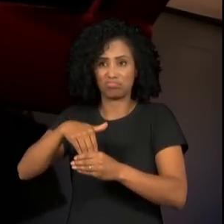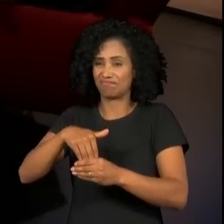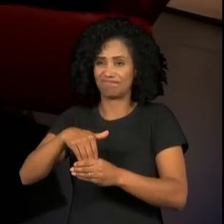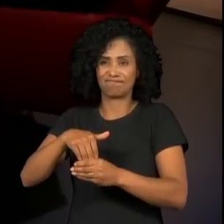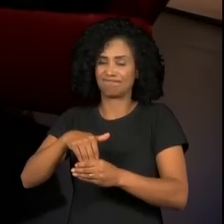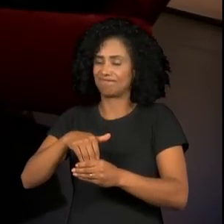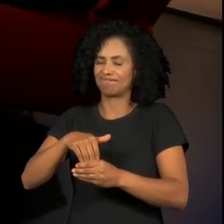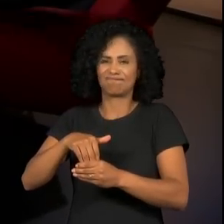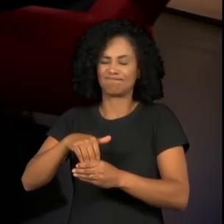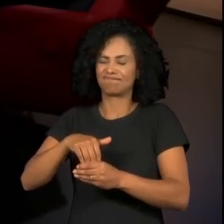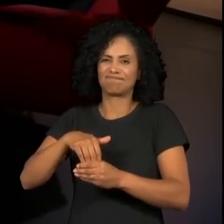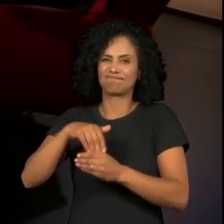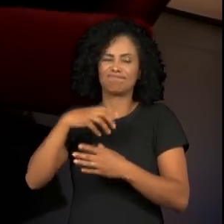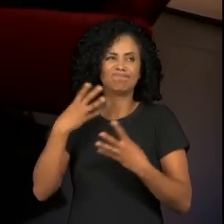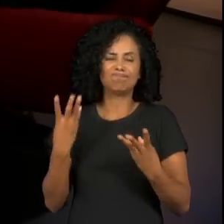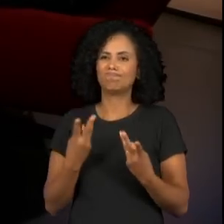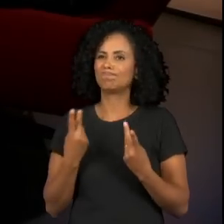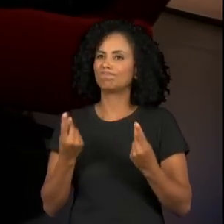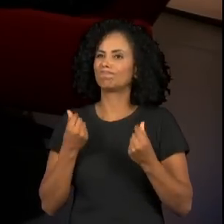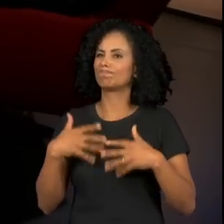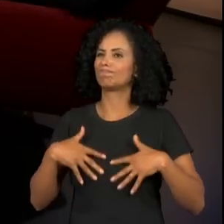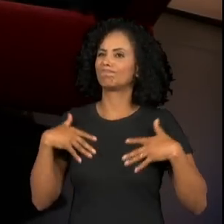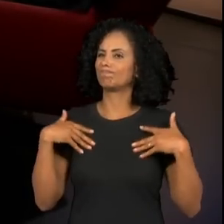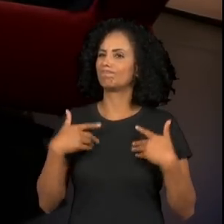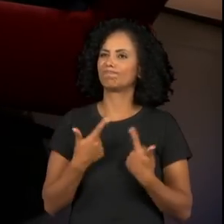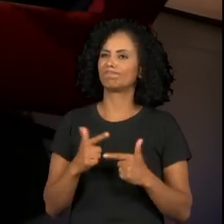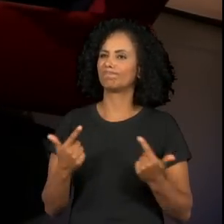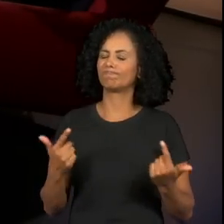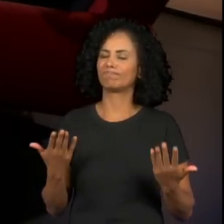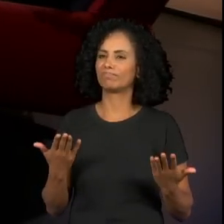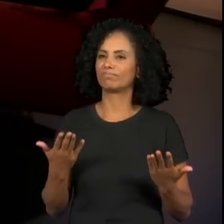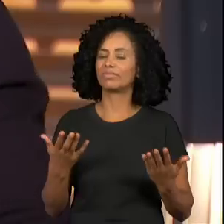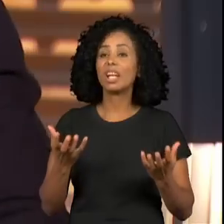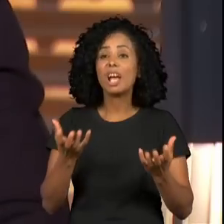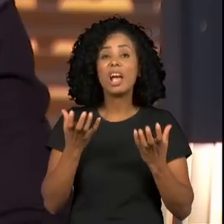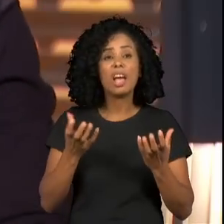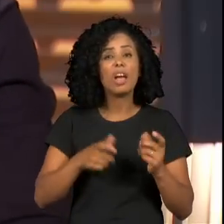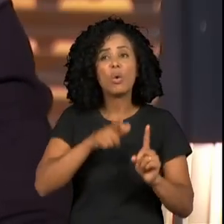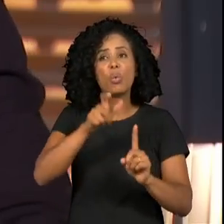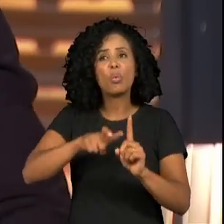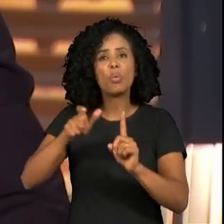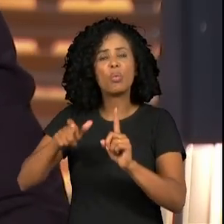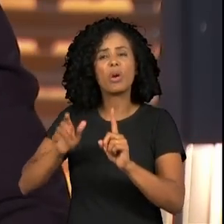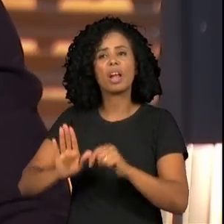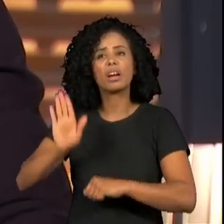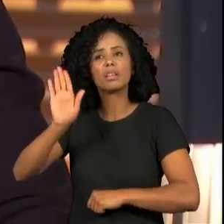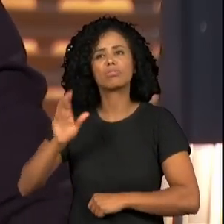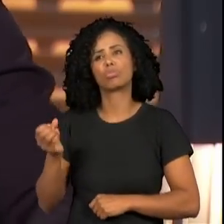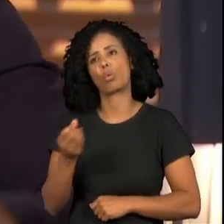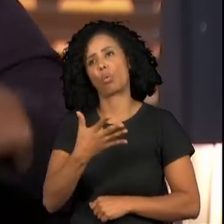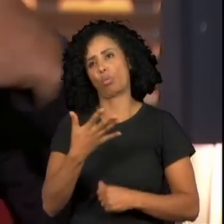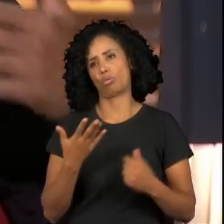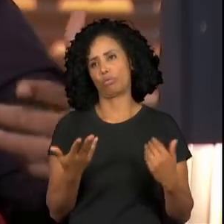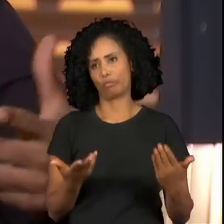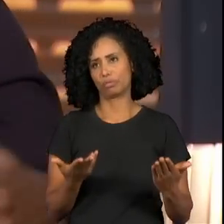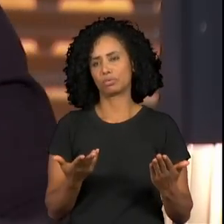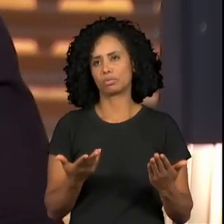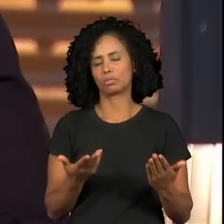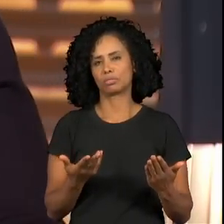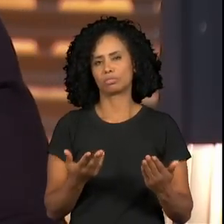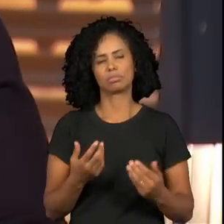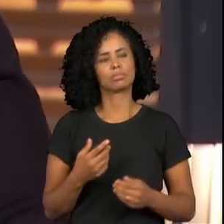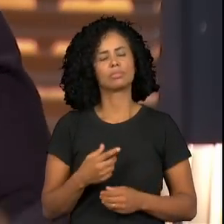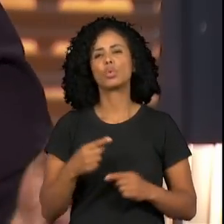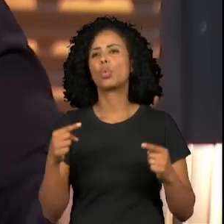cito ninguém. Porque eu não tenho orgulho disso. Agora, eu queria gente nova. Porque, às vezes, fala assim, eu represento a nova